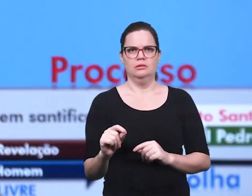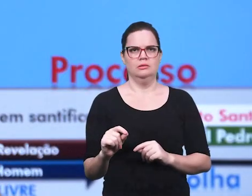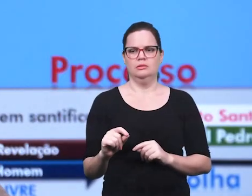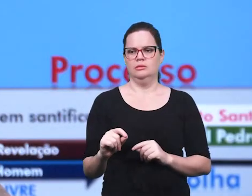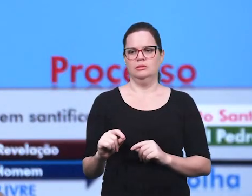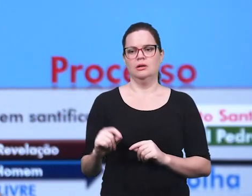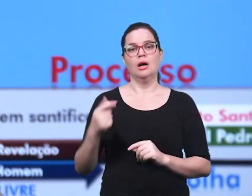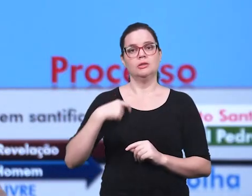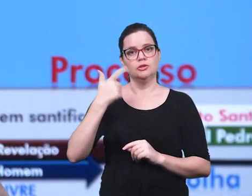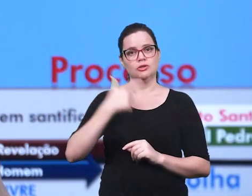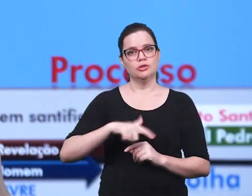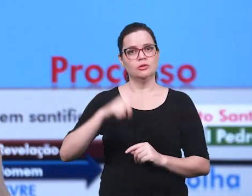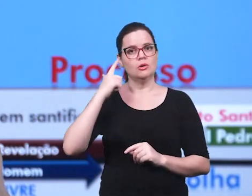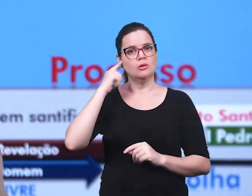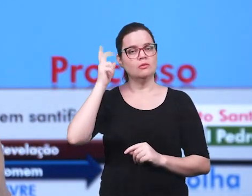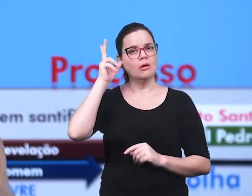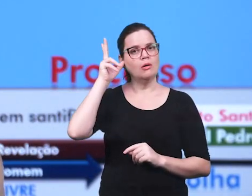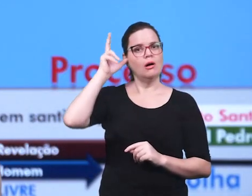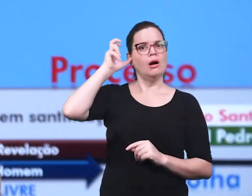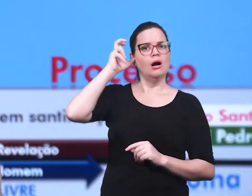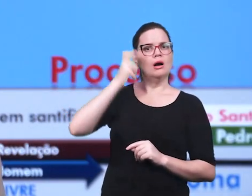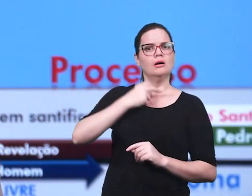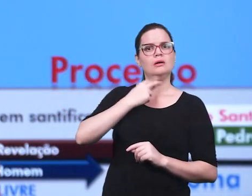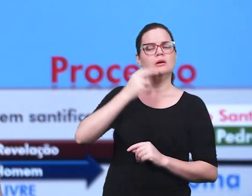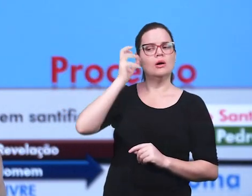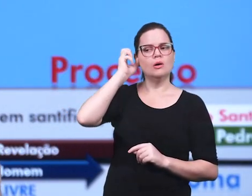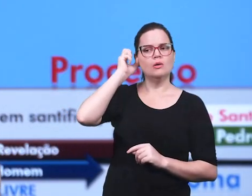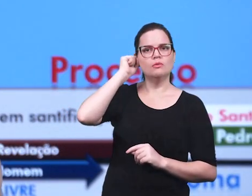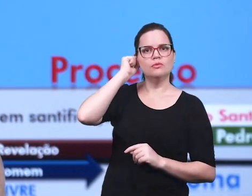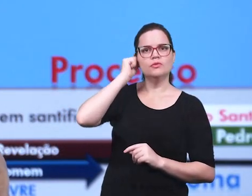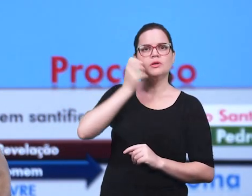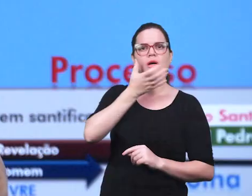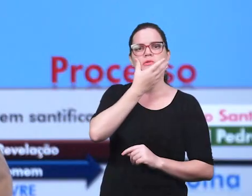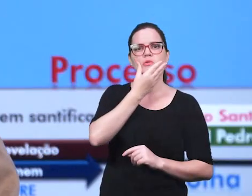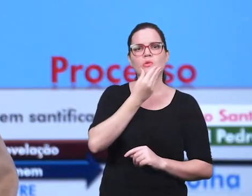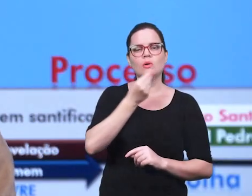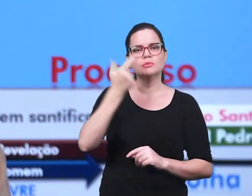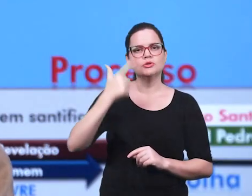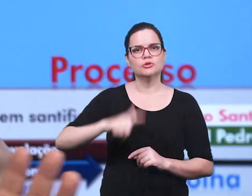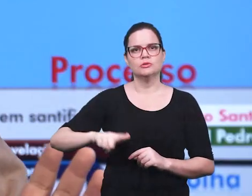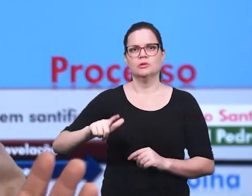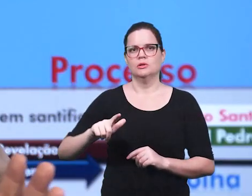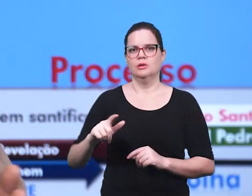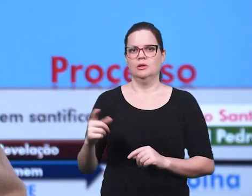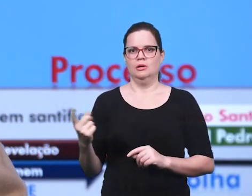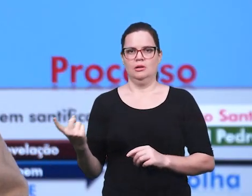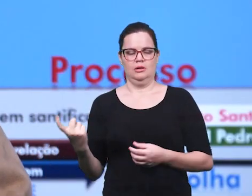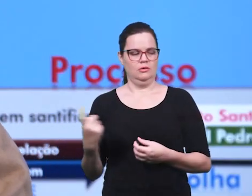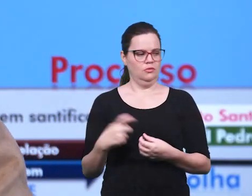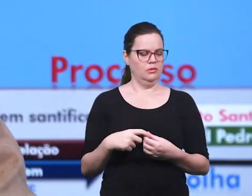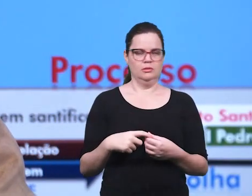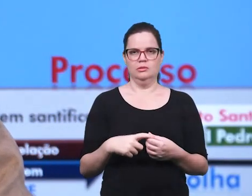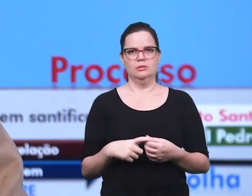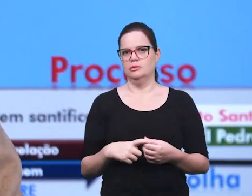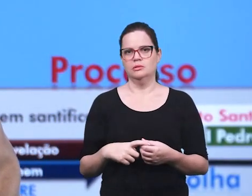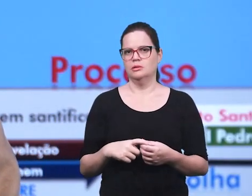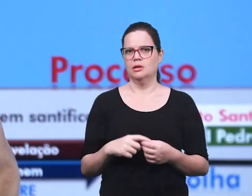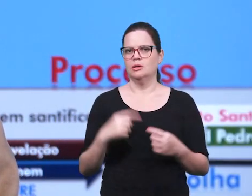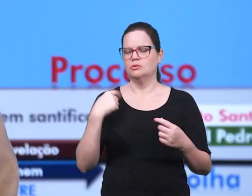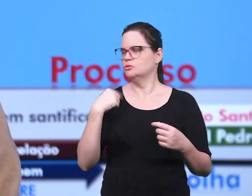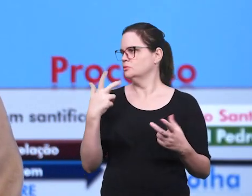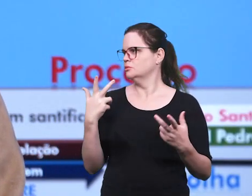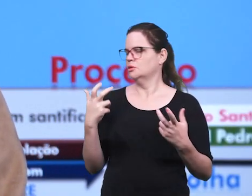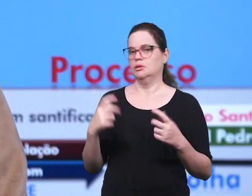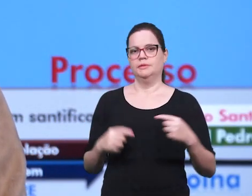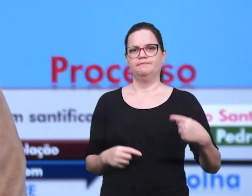Aí eu ouvi aquela voz novamente. Quando eu ouvi aquela voz daquele varão, aí eu já nem voltei, né? Eu saí